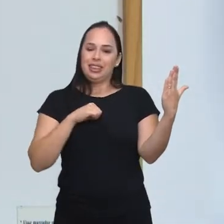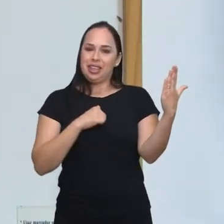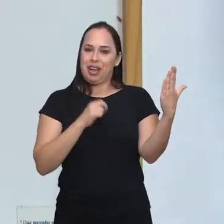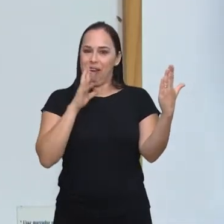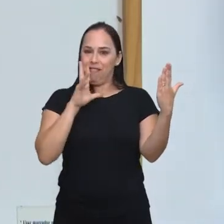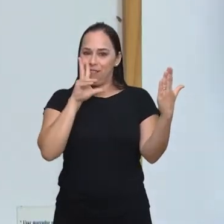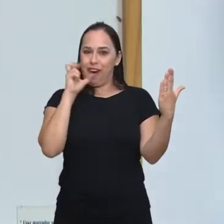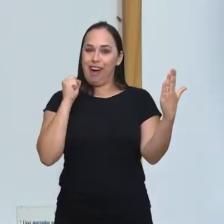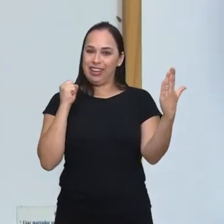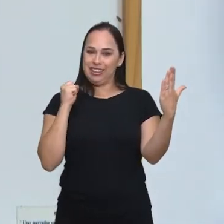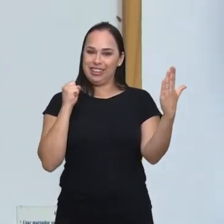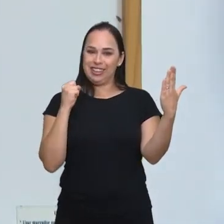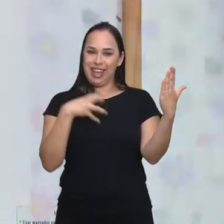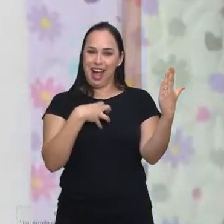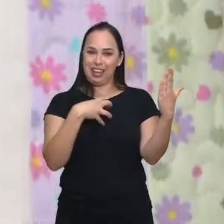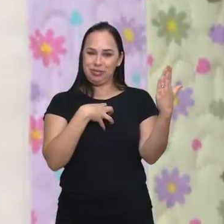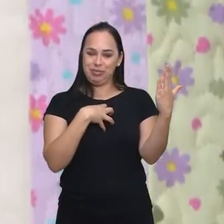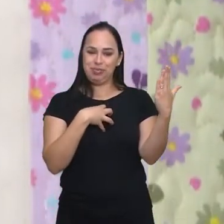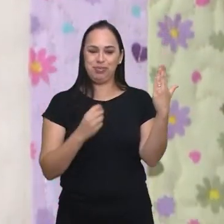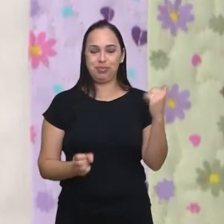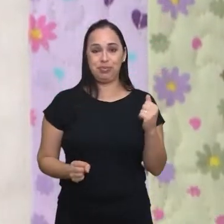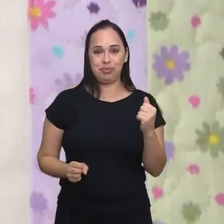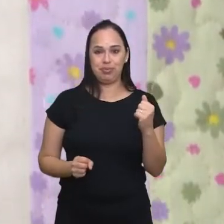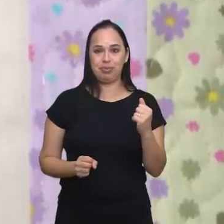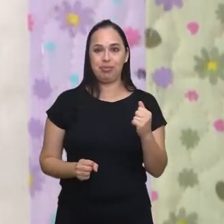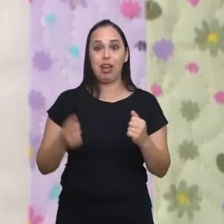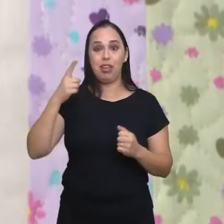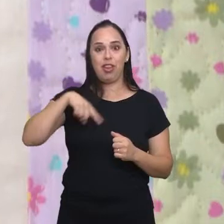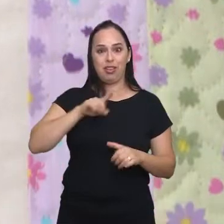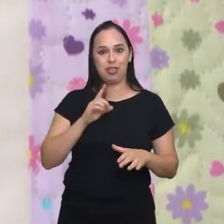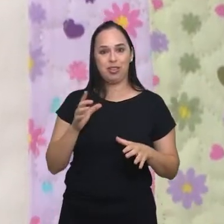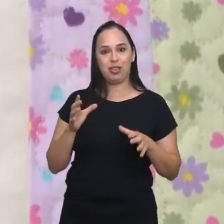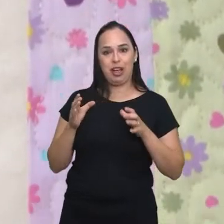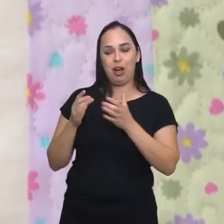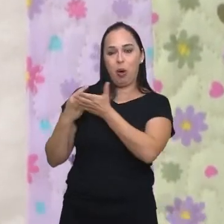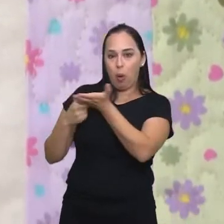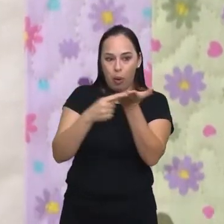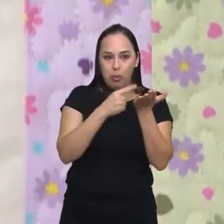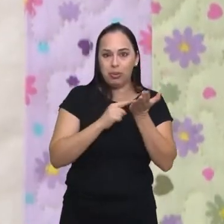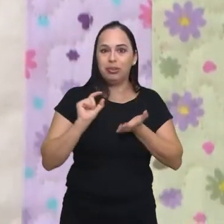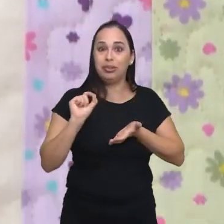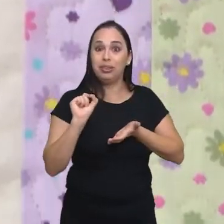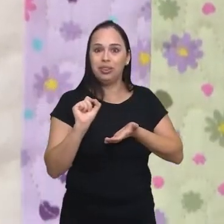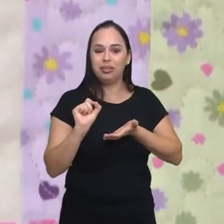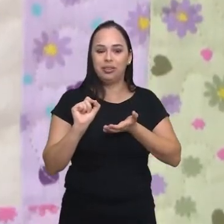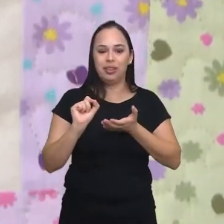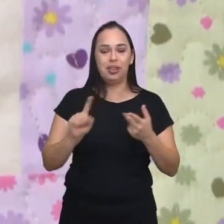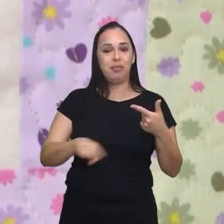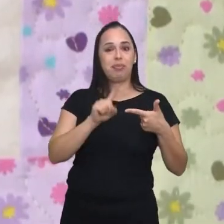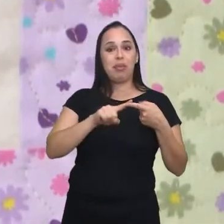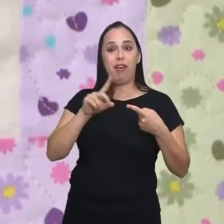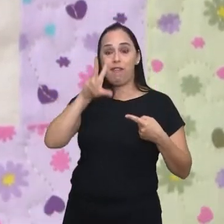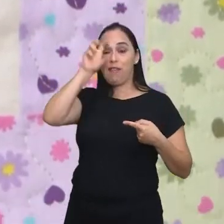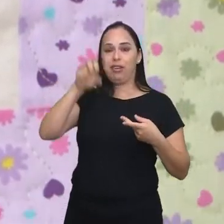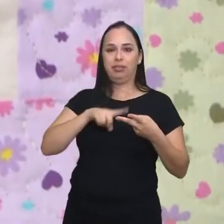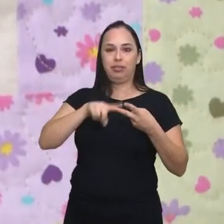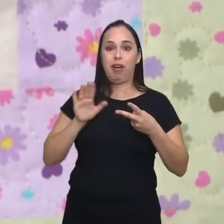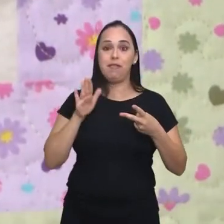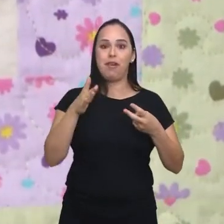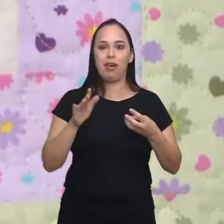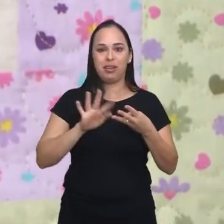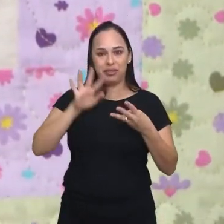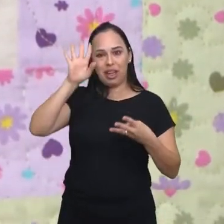mais forte. Nós temos um grito de guerra, chama força, foco